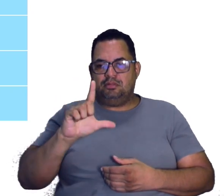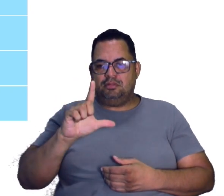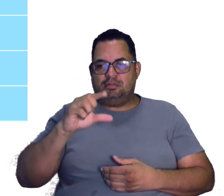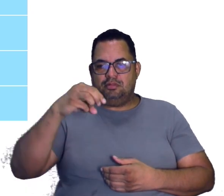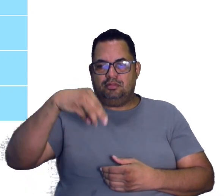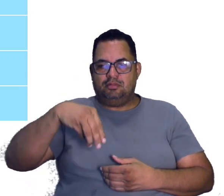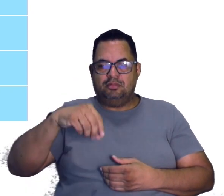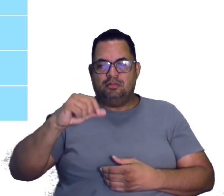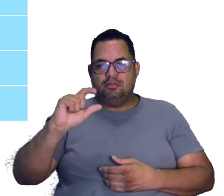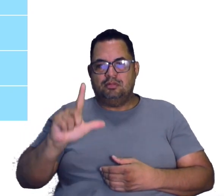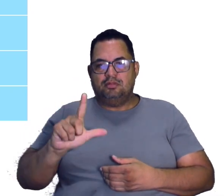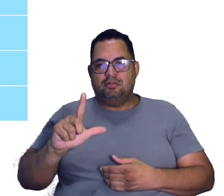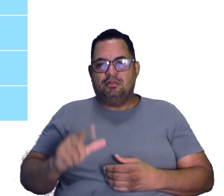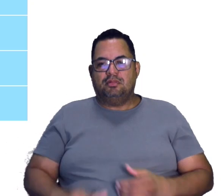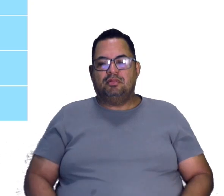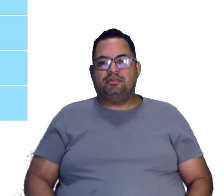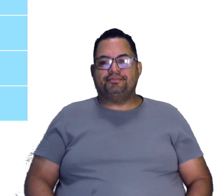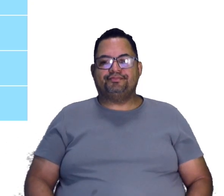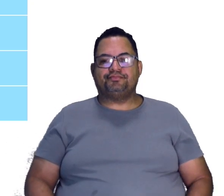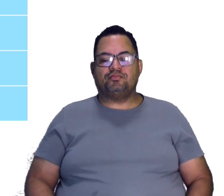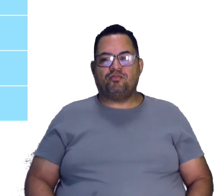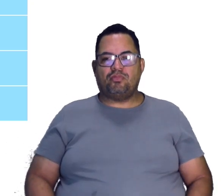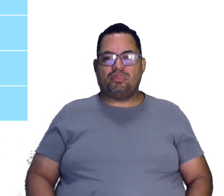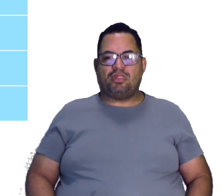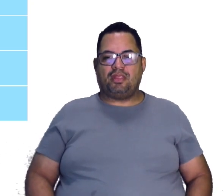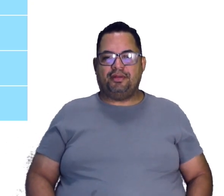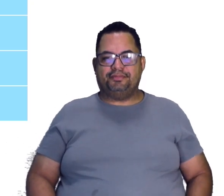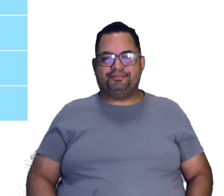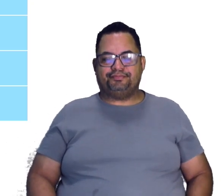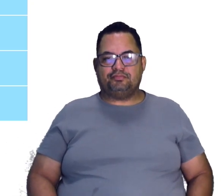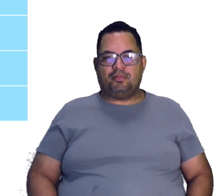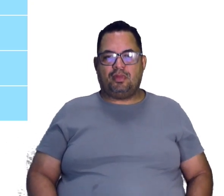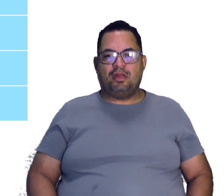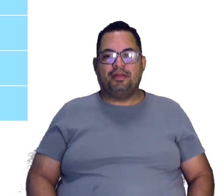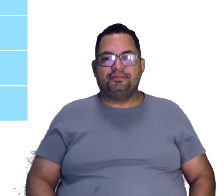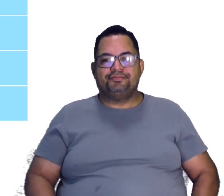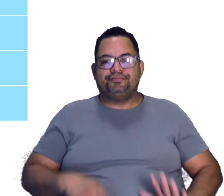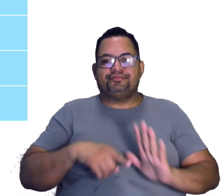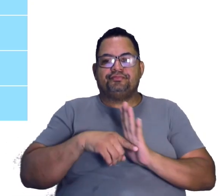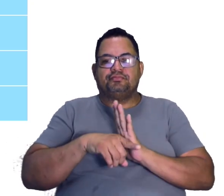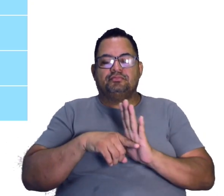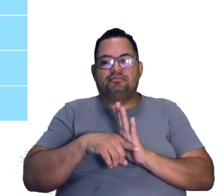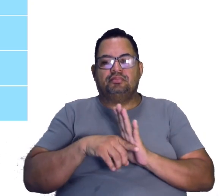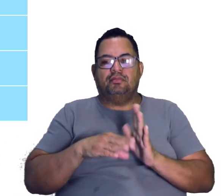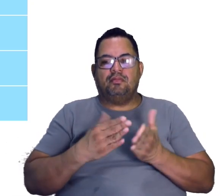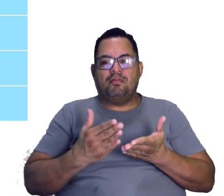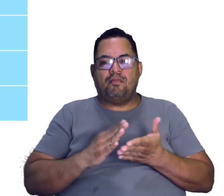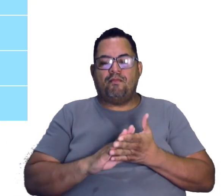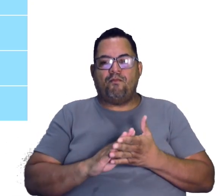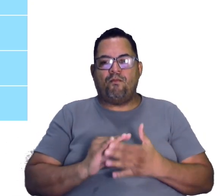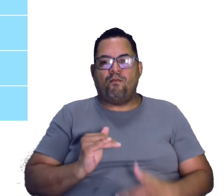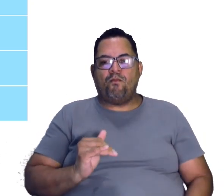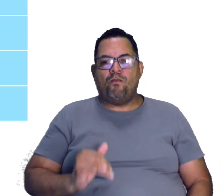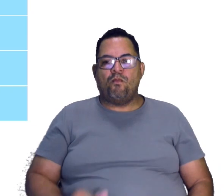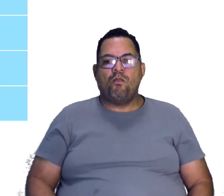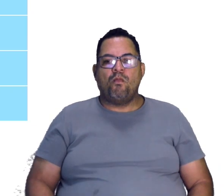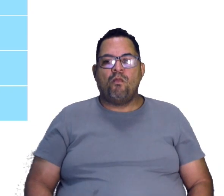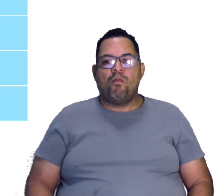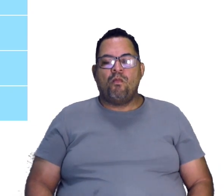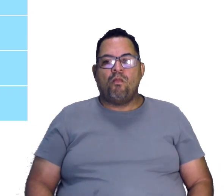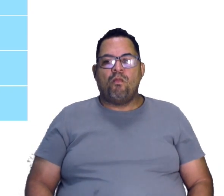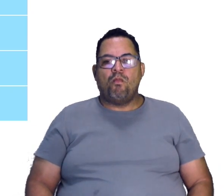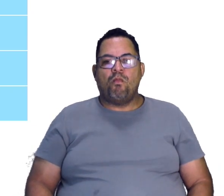o metro cúbico. Então, se a gente for analisar, nós temos uma dimensão de